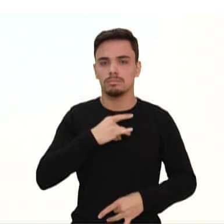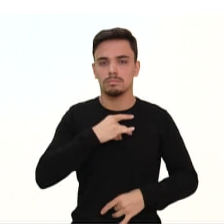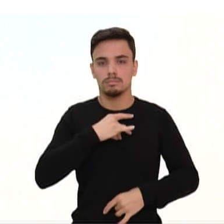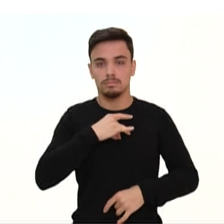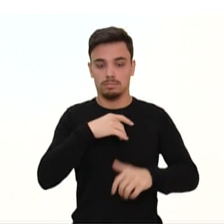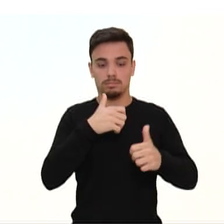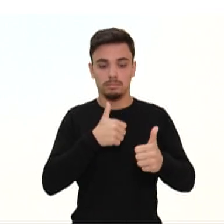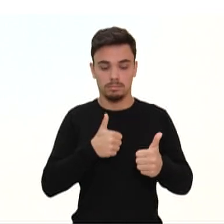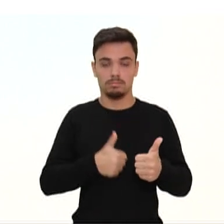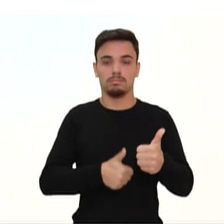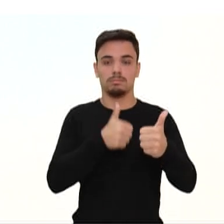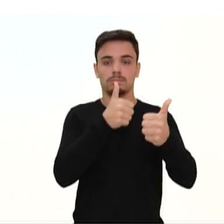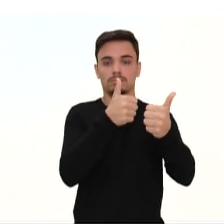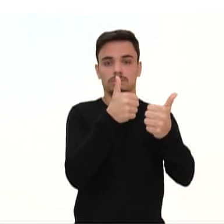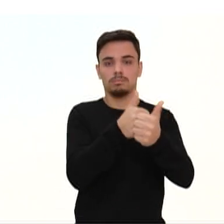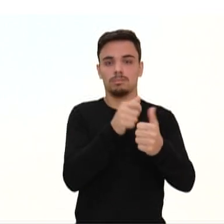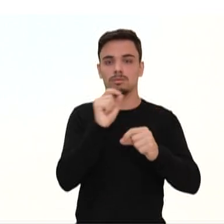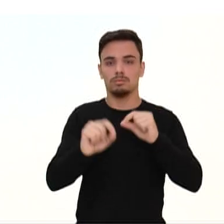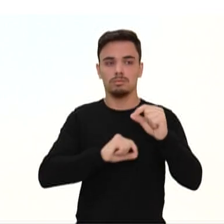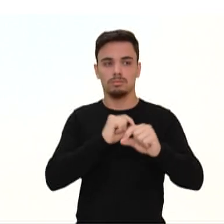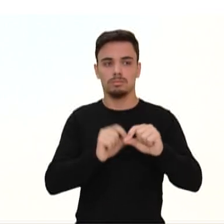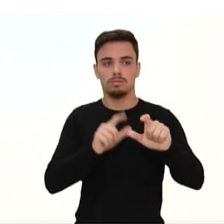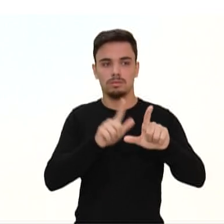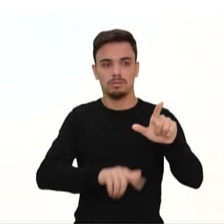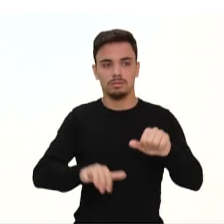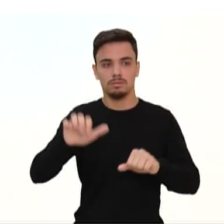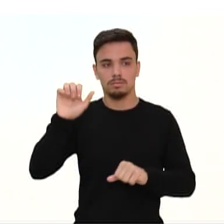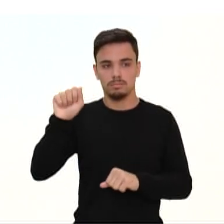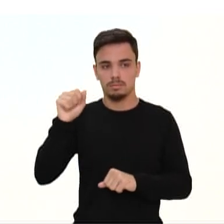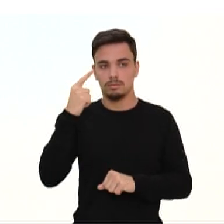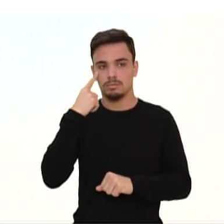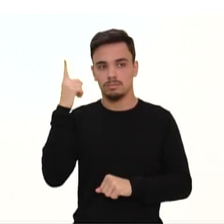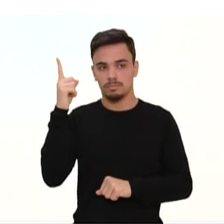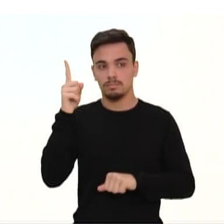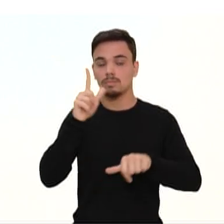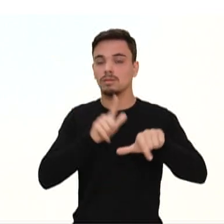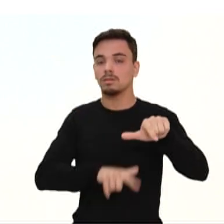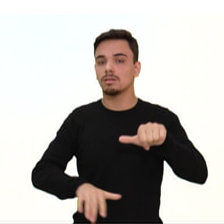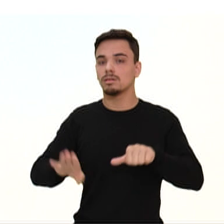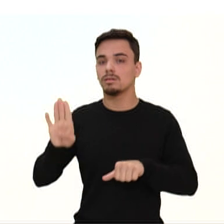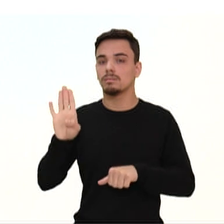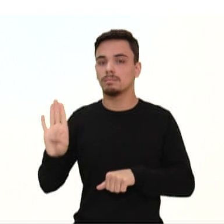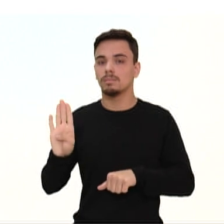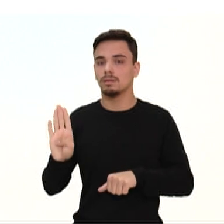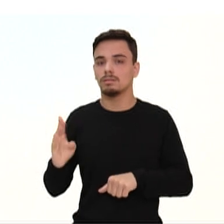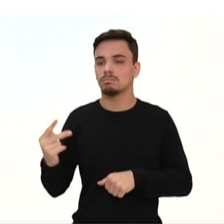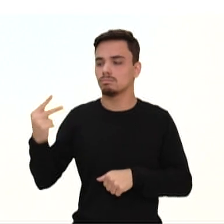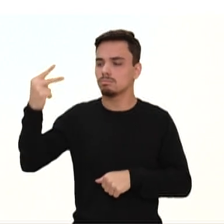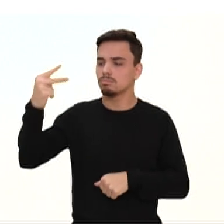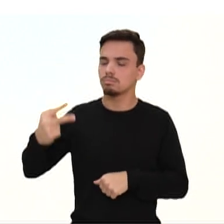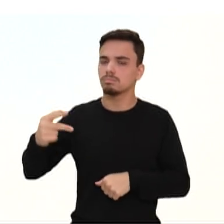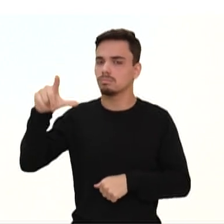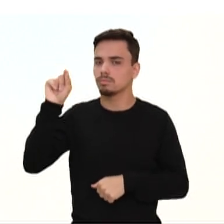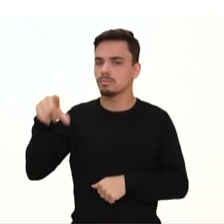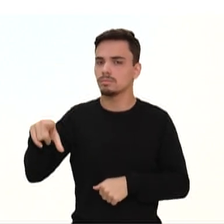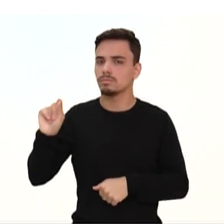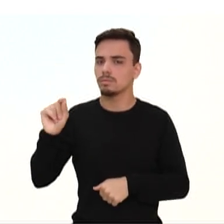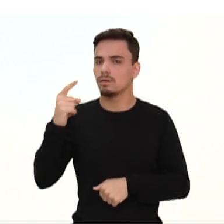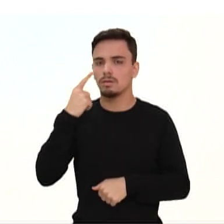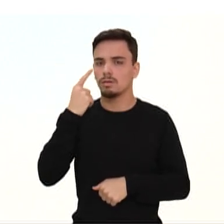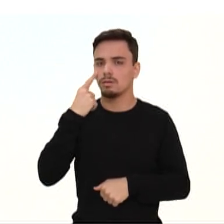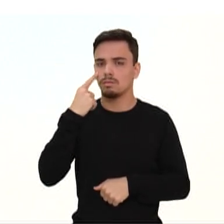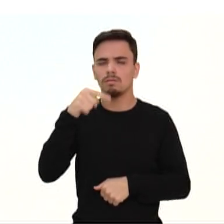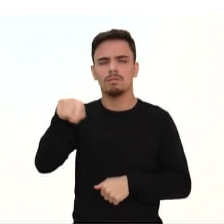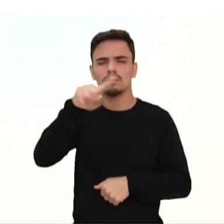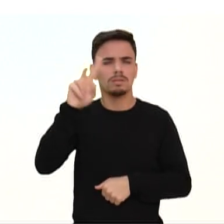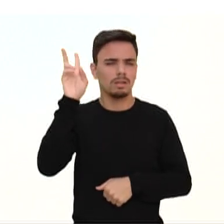do alternativa A, monismo de Spinoza, ou alternativa B, dualismo de Descartes. Vamos ver se você